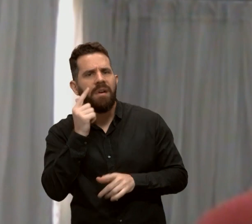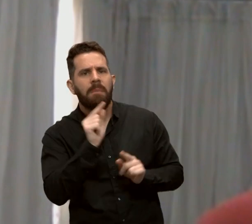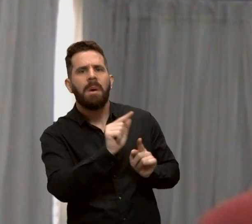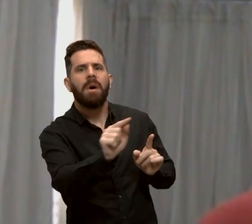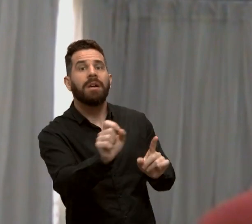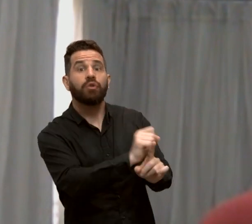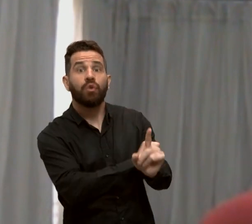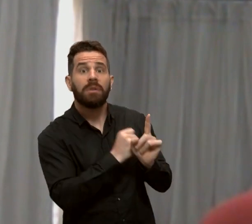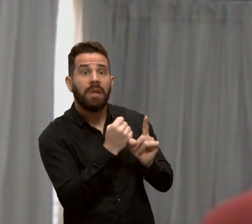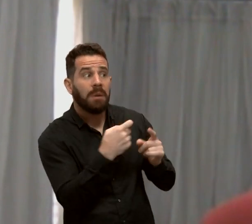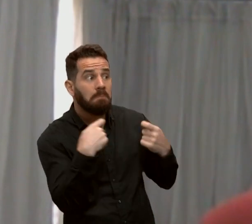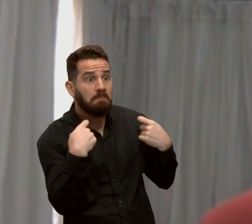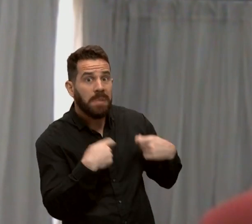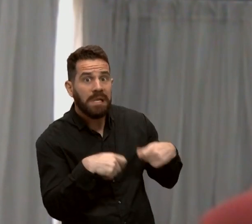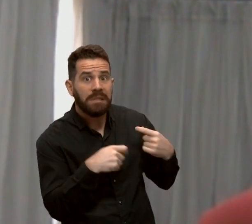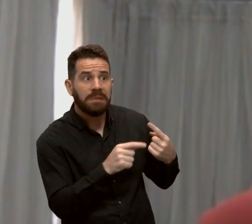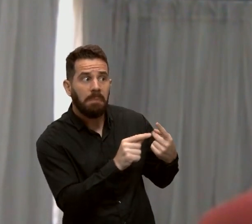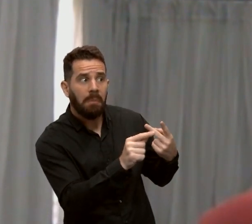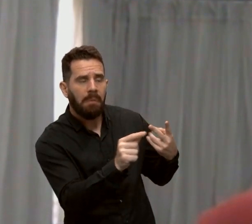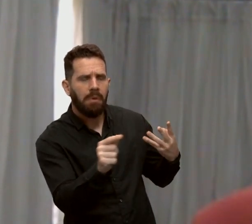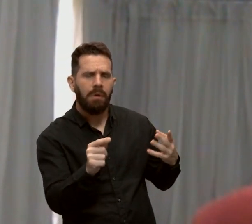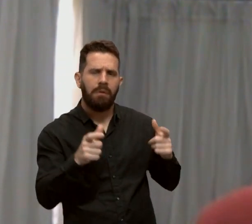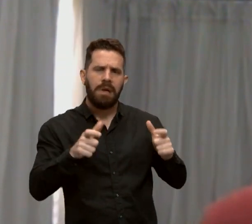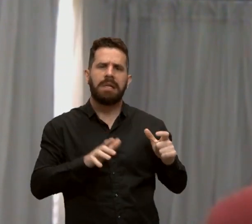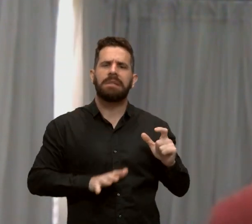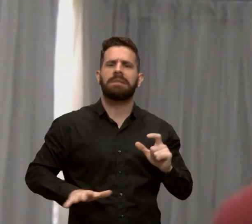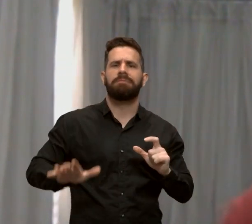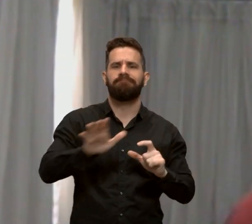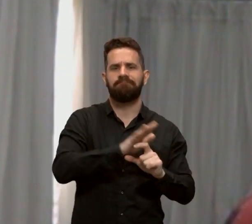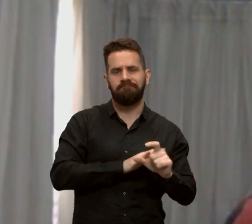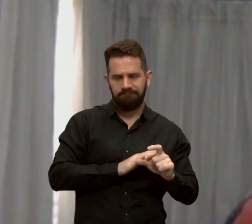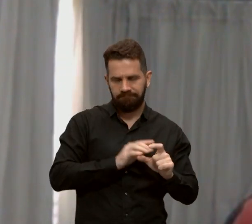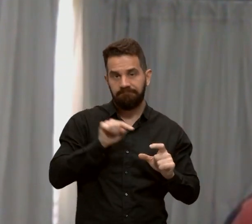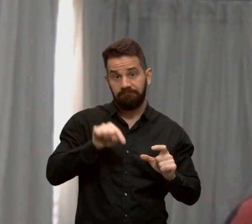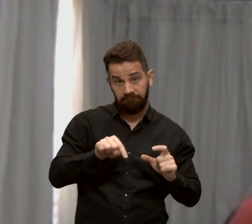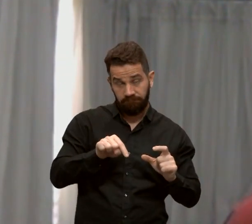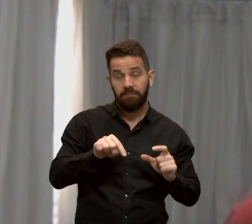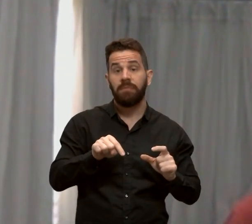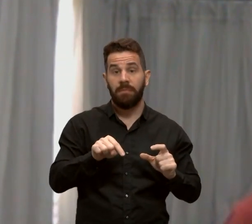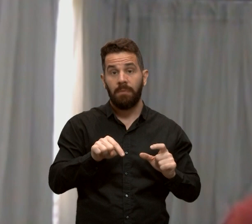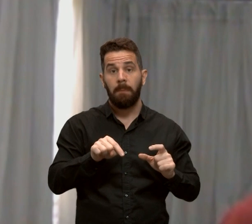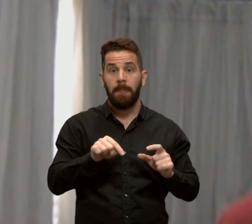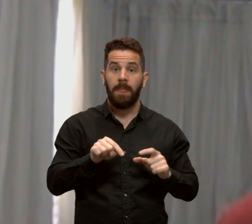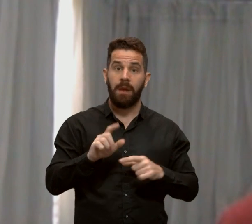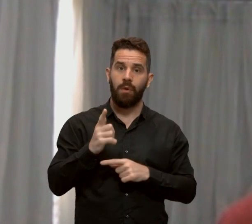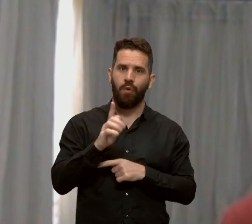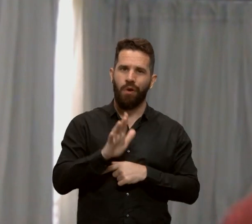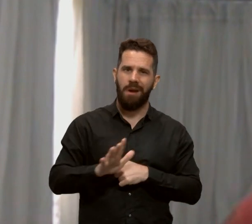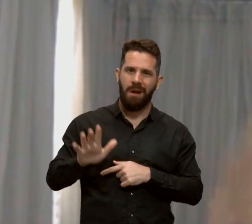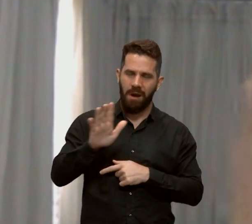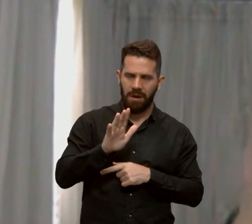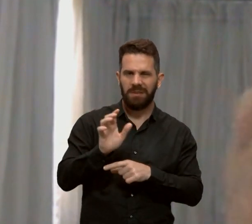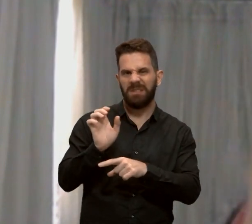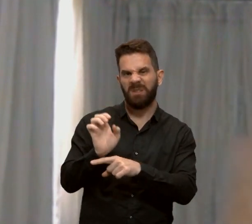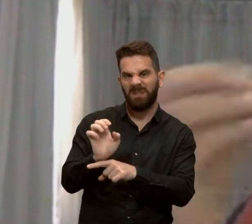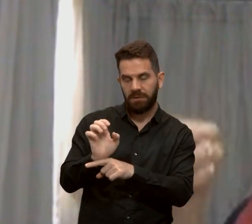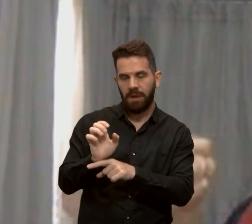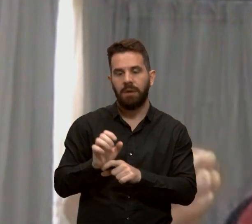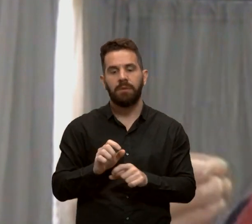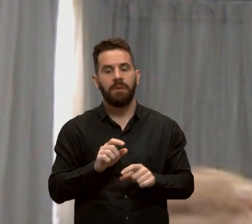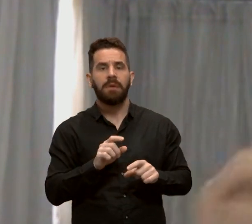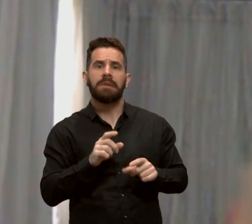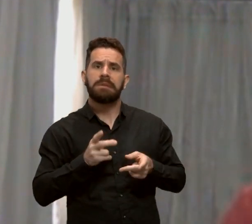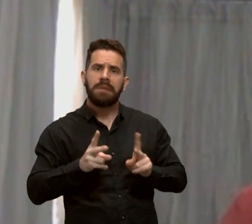nossa sociedade, do nosso entorno aqui, do nosso território, né? E esse projeto trabalha muito nessa perspectiva de